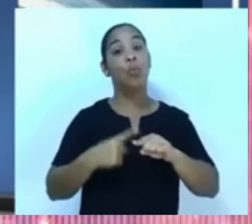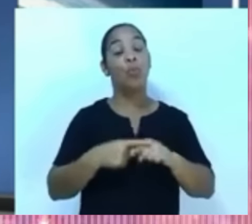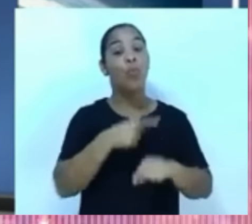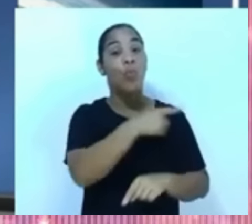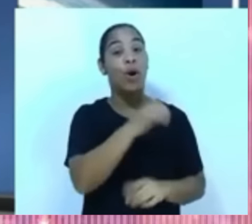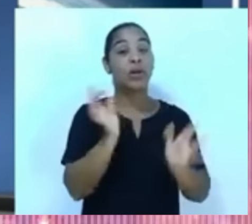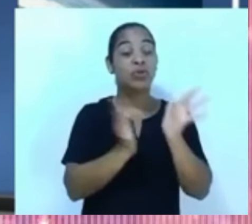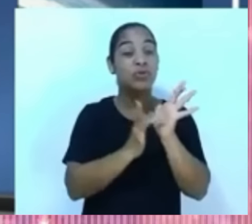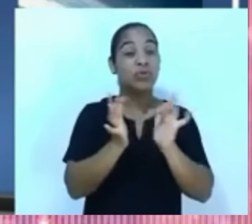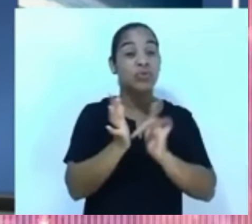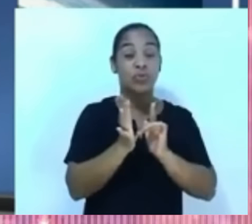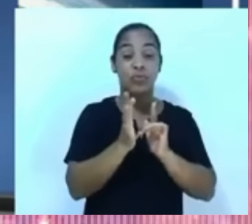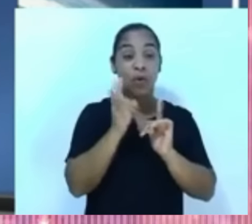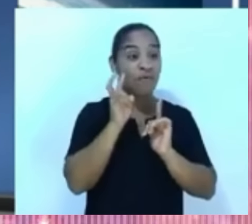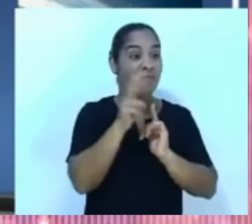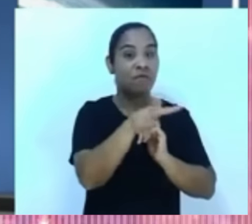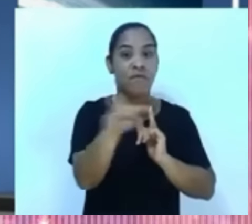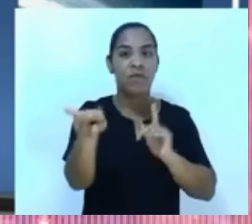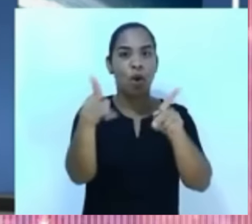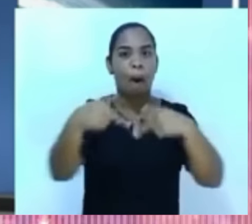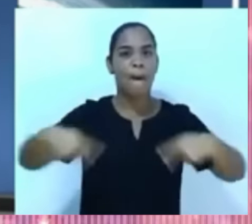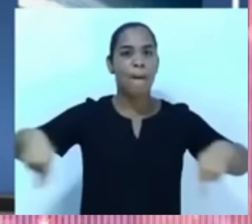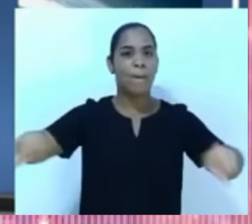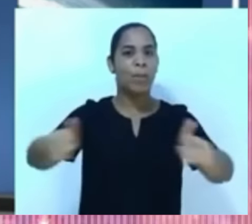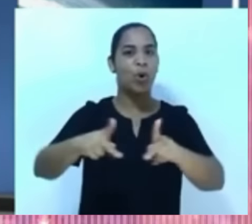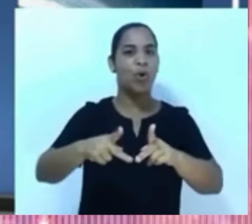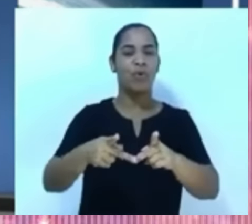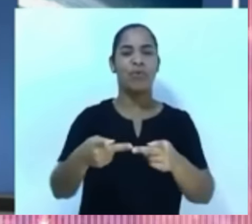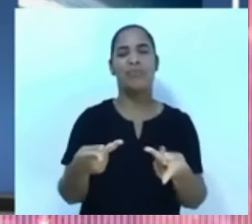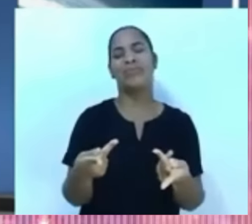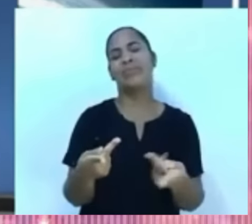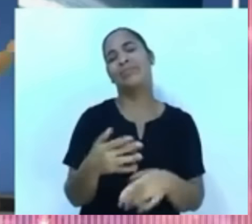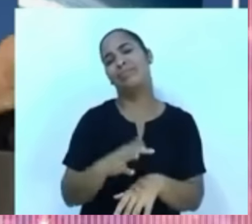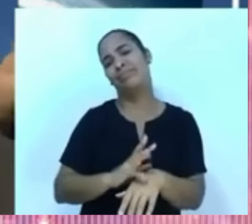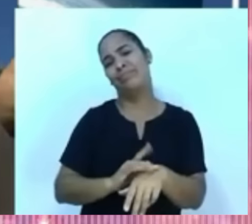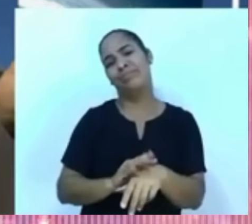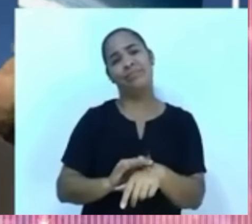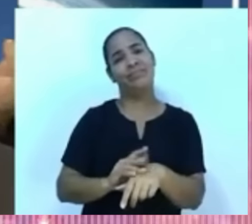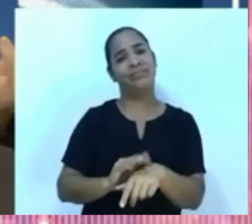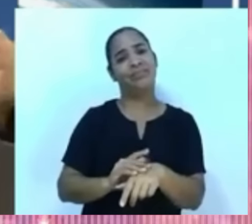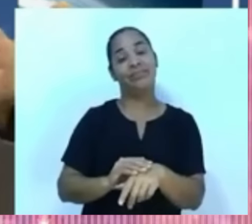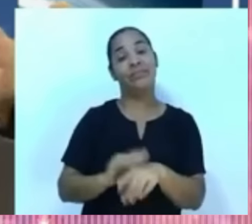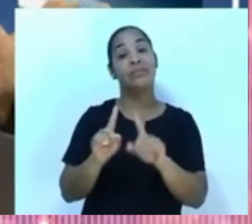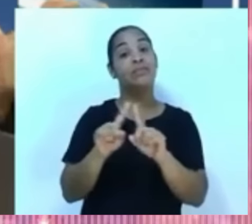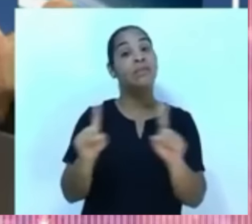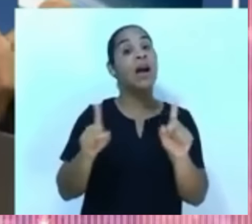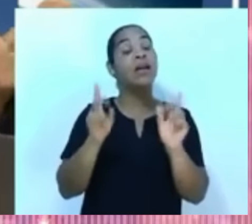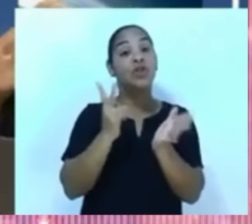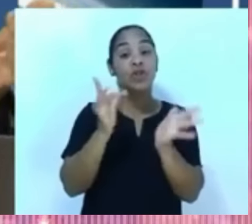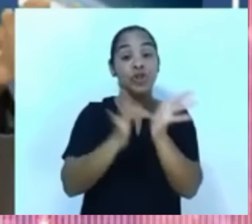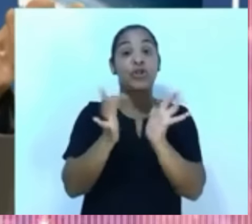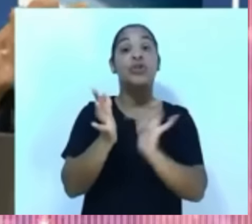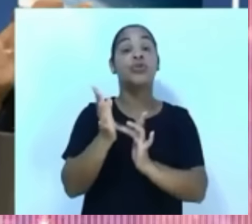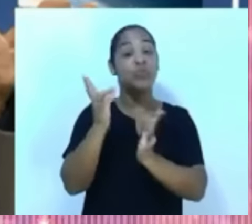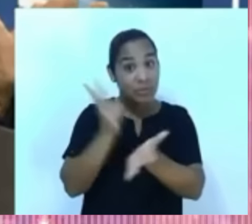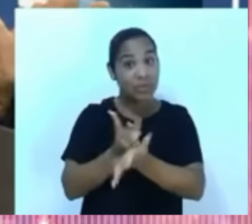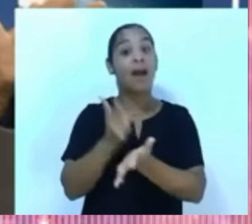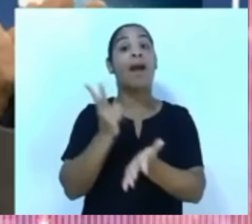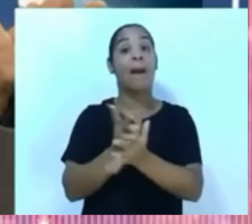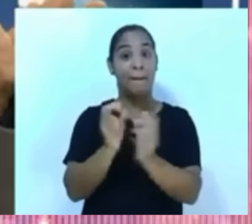época a censura perais das Almas doentias mas ele está sempre com gente de uma vida